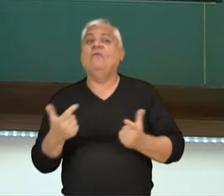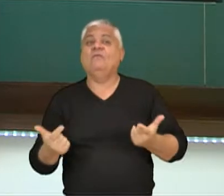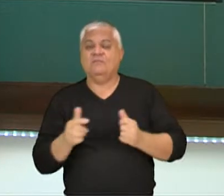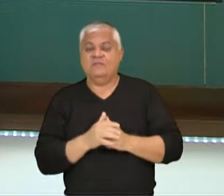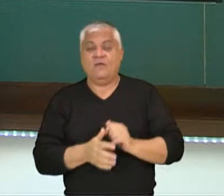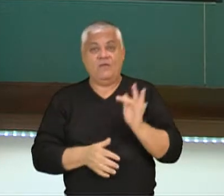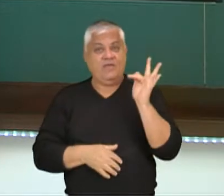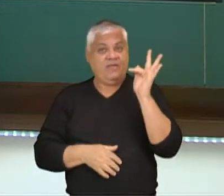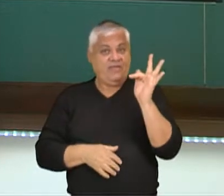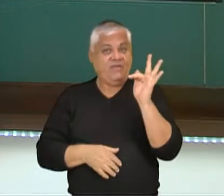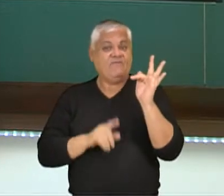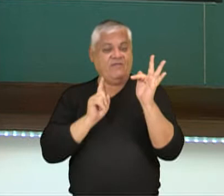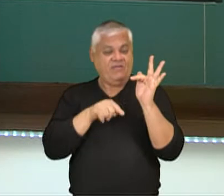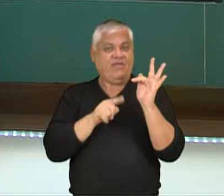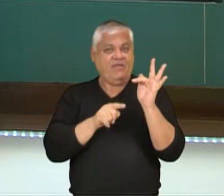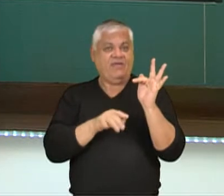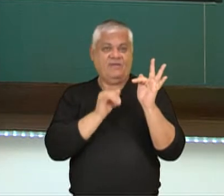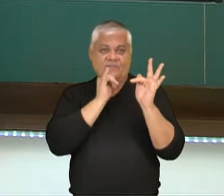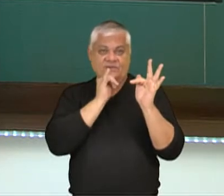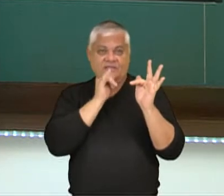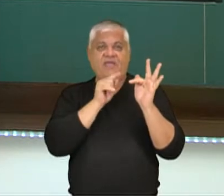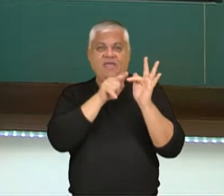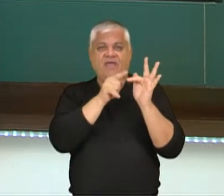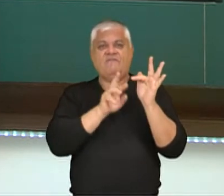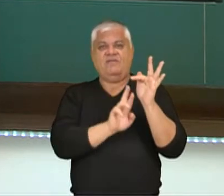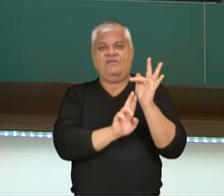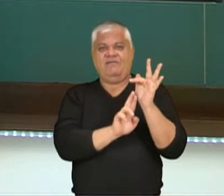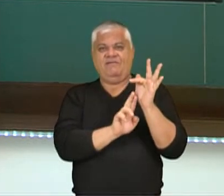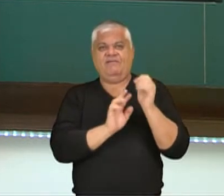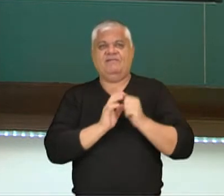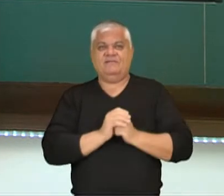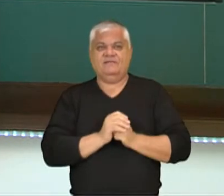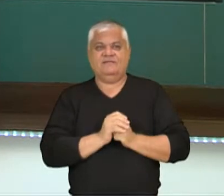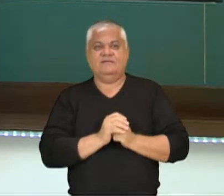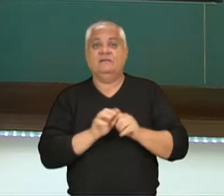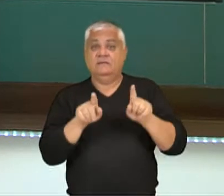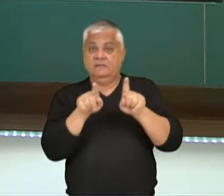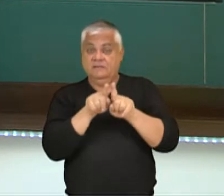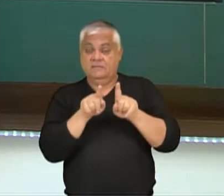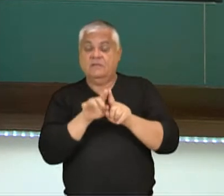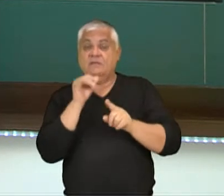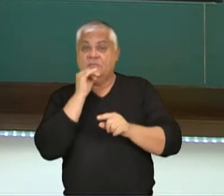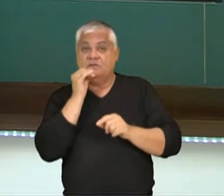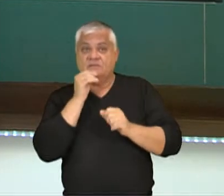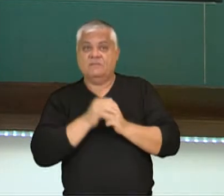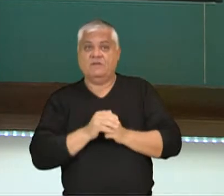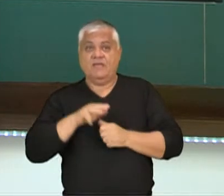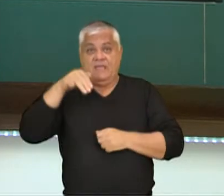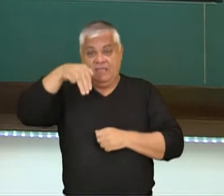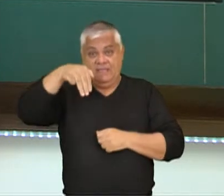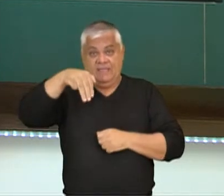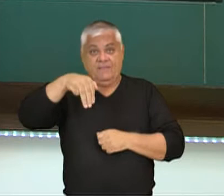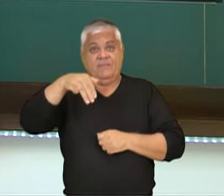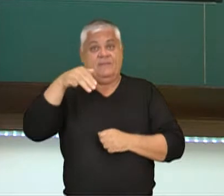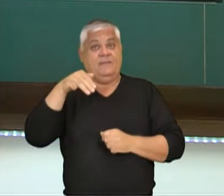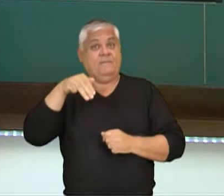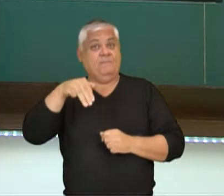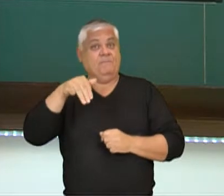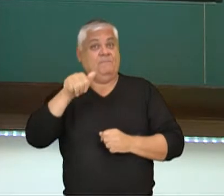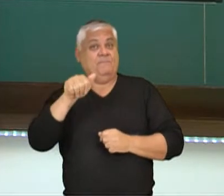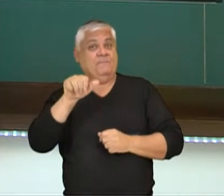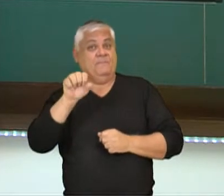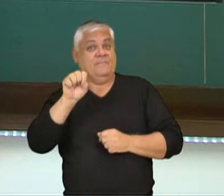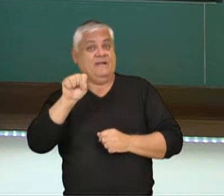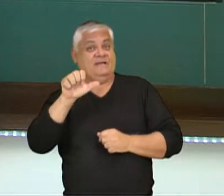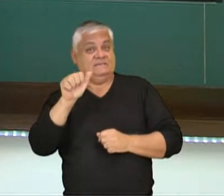você colocar força resultante, o FR. Vale destacar que o M é a massa, medido